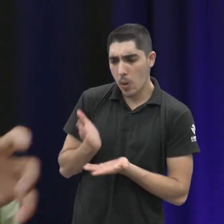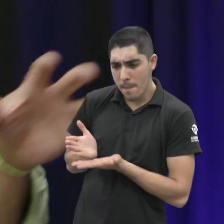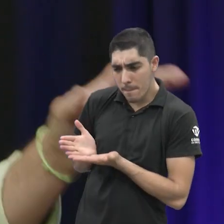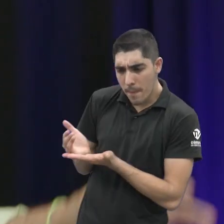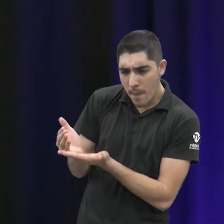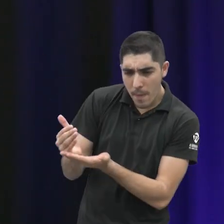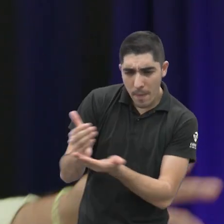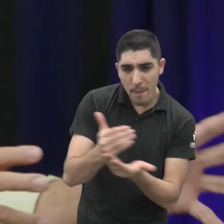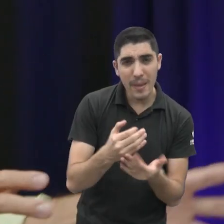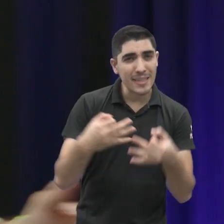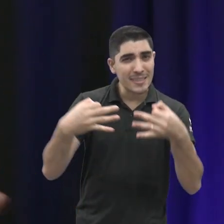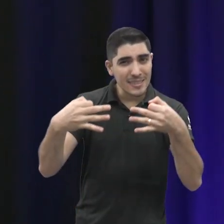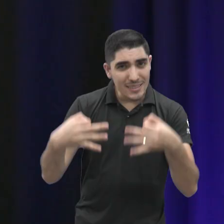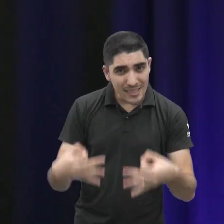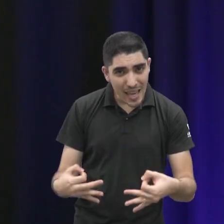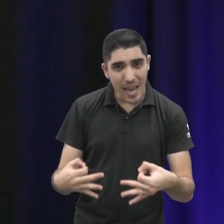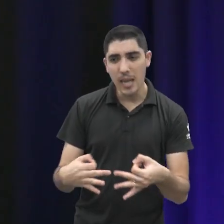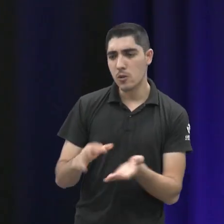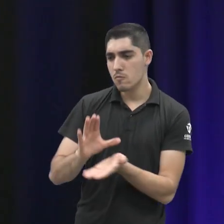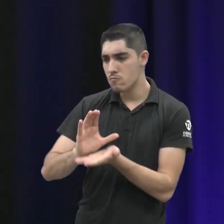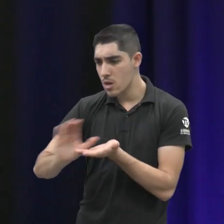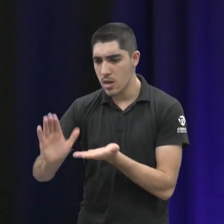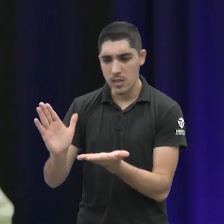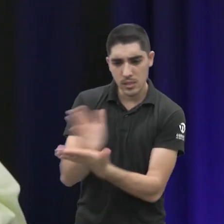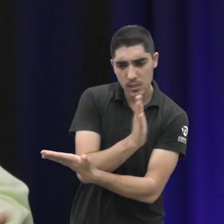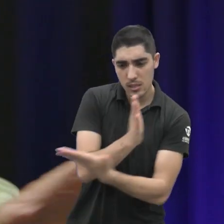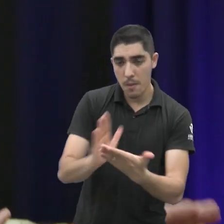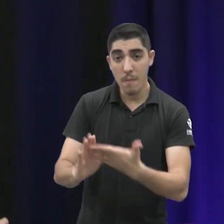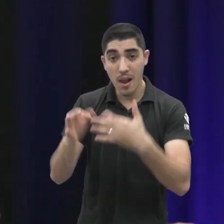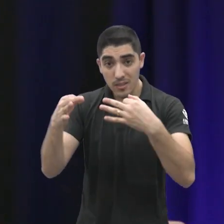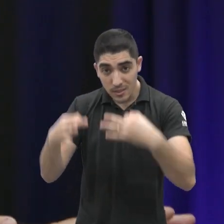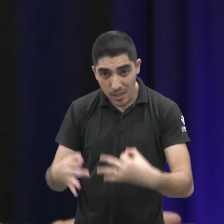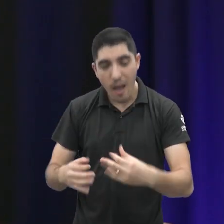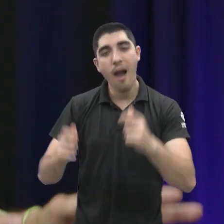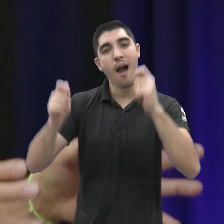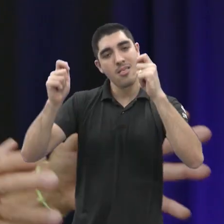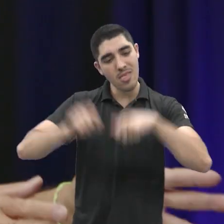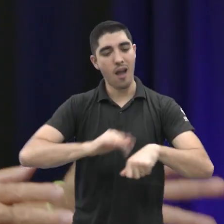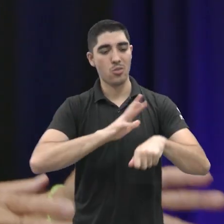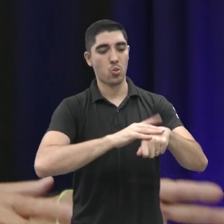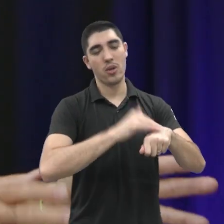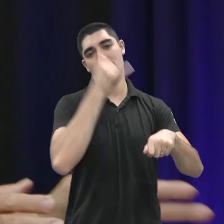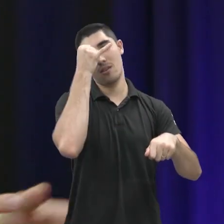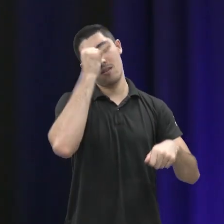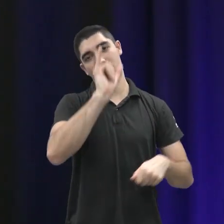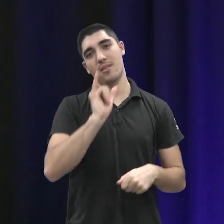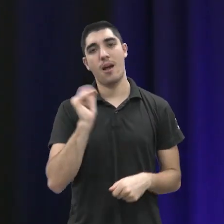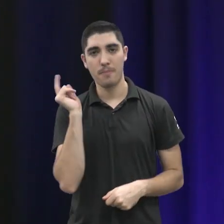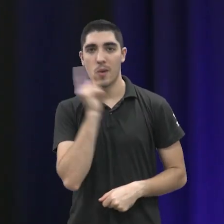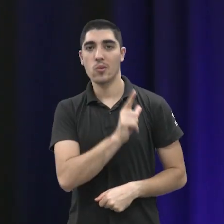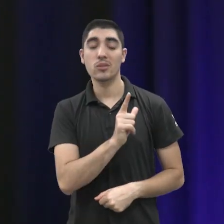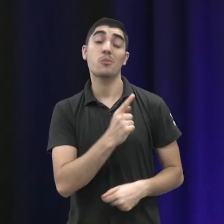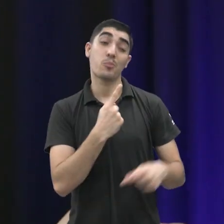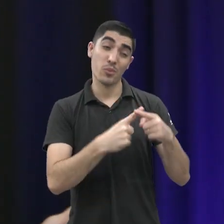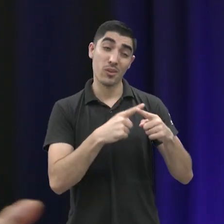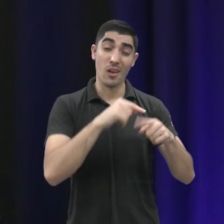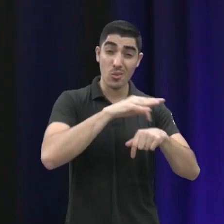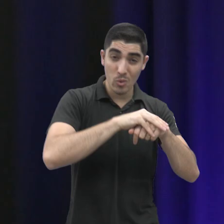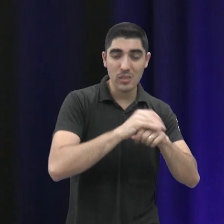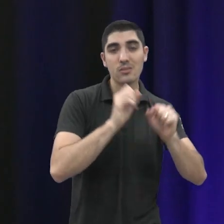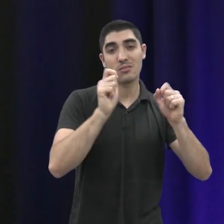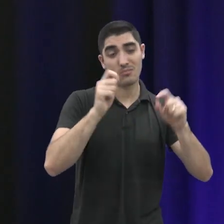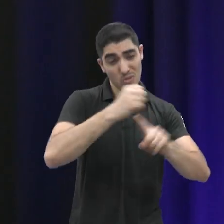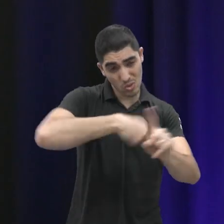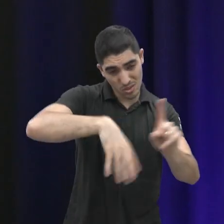sólidos adequadamente e destinado adequadamente. Então a gente evita muitas doenças que até afligem essa sociedade. E aí a gente